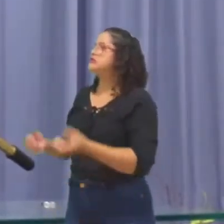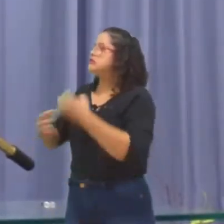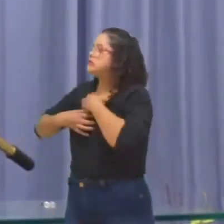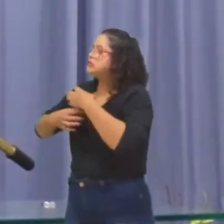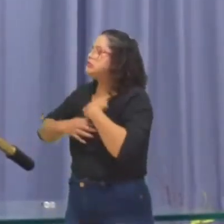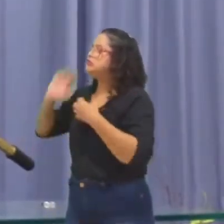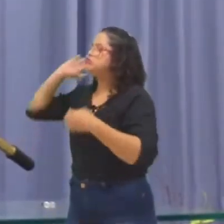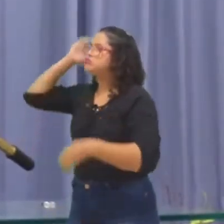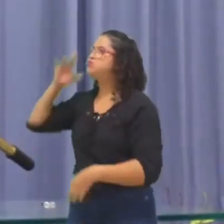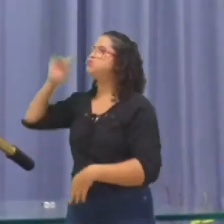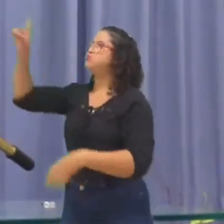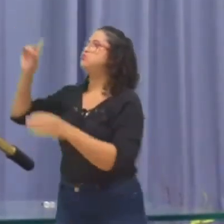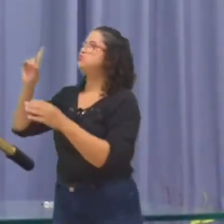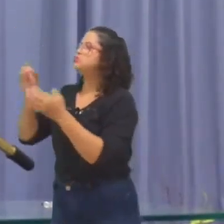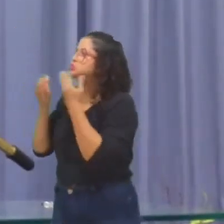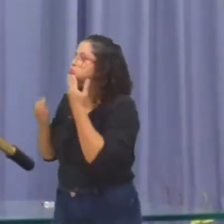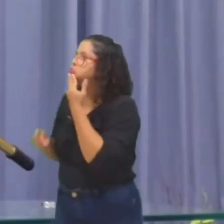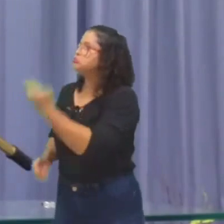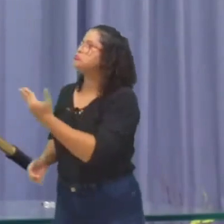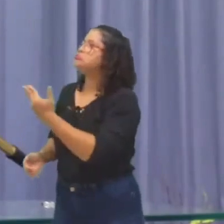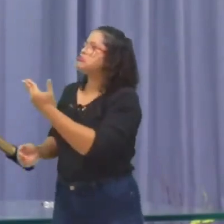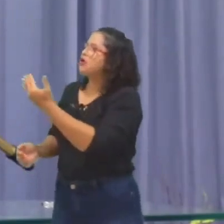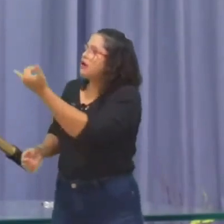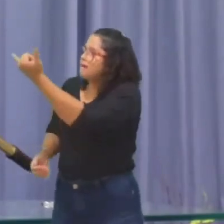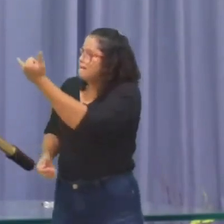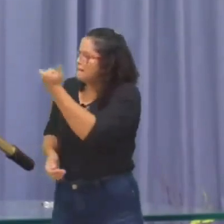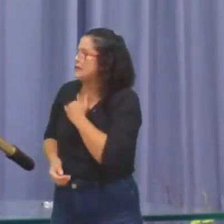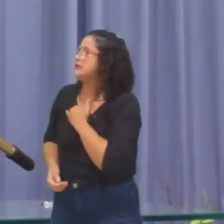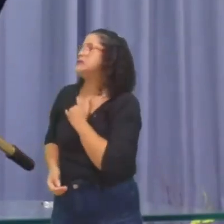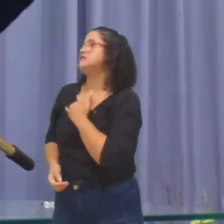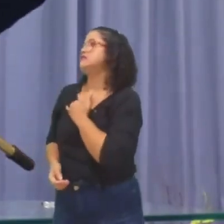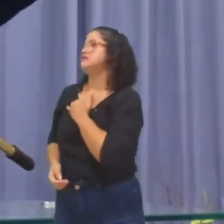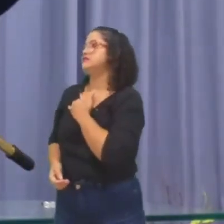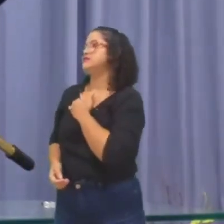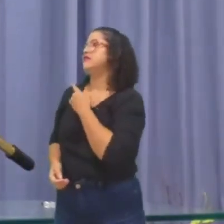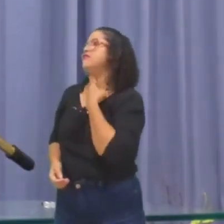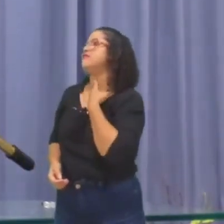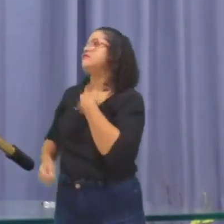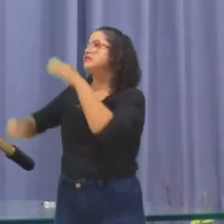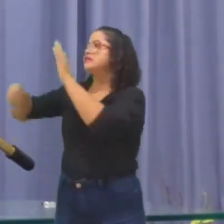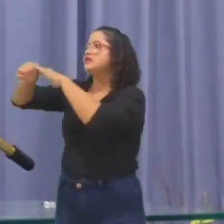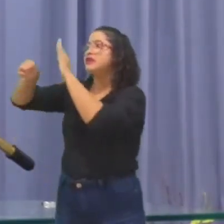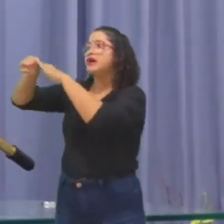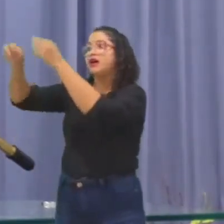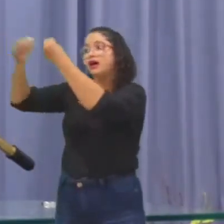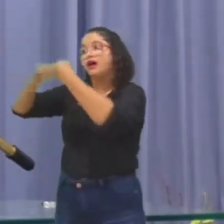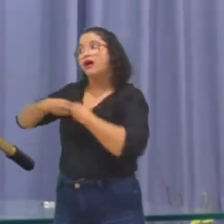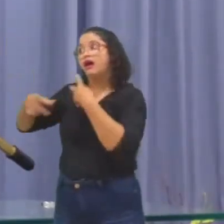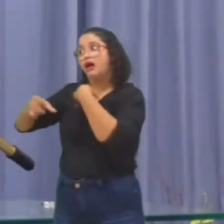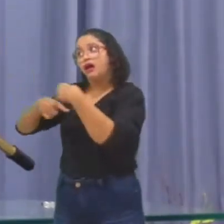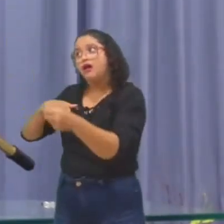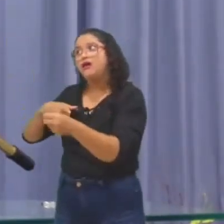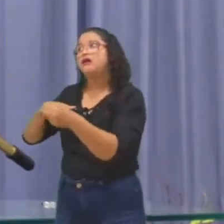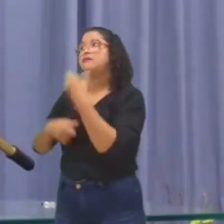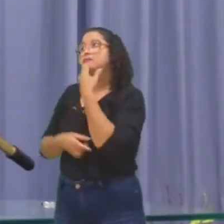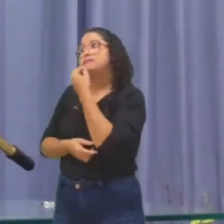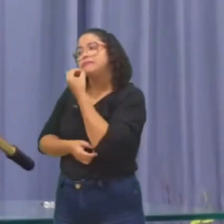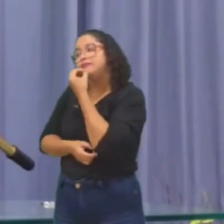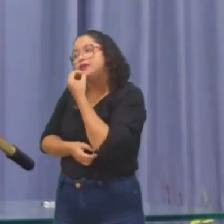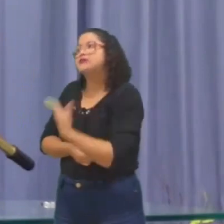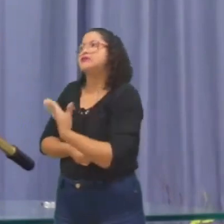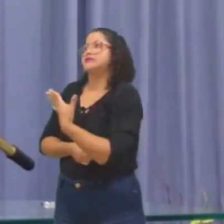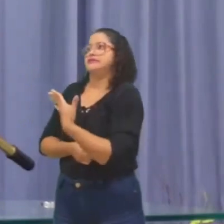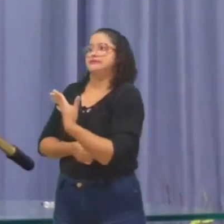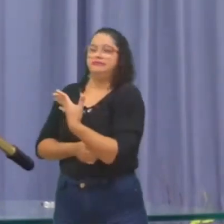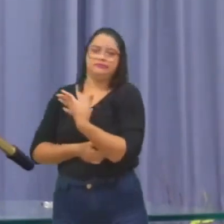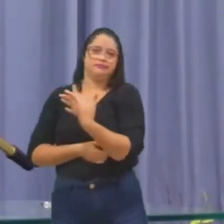suplicamos perdão e Te pedimos: agrada-te de nós, e o Senhor nos dará vitória. Bendito seja o seu